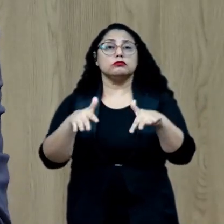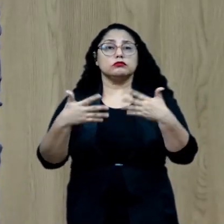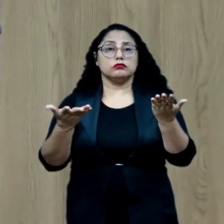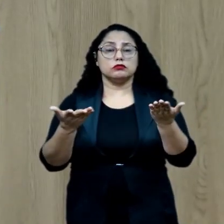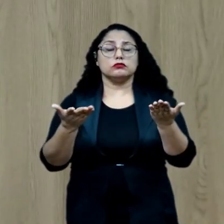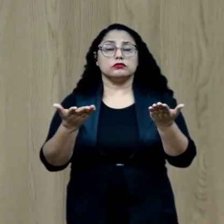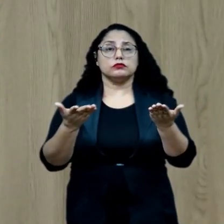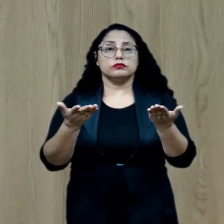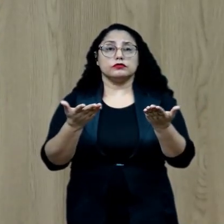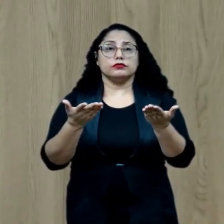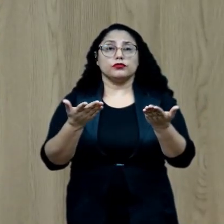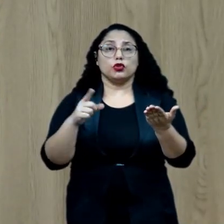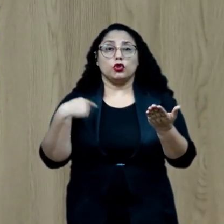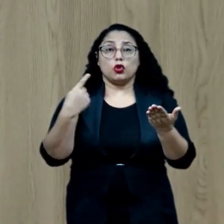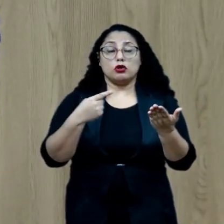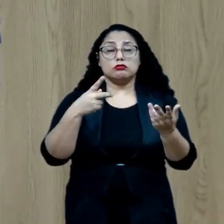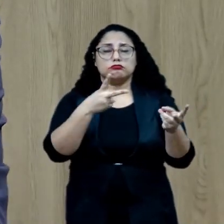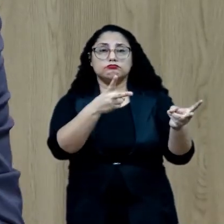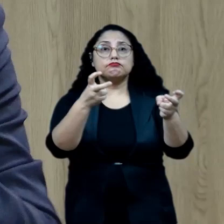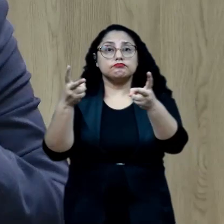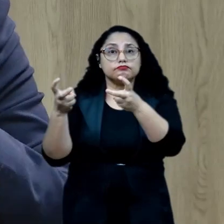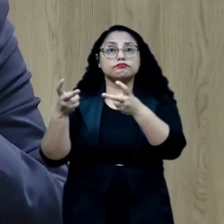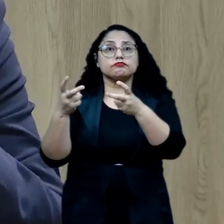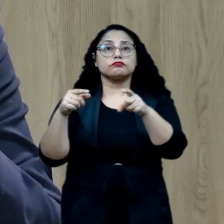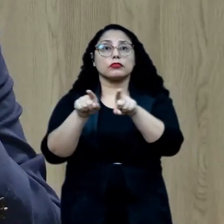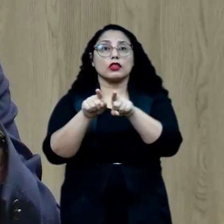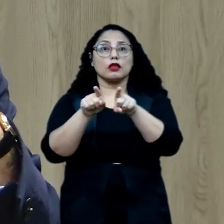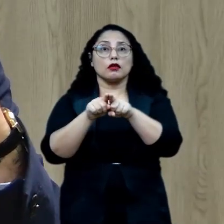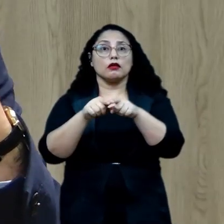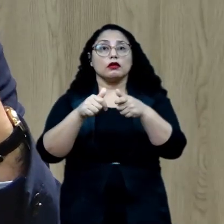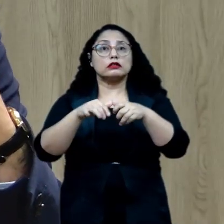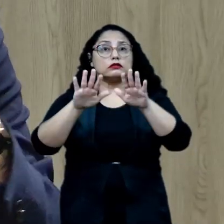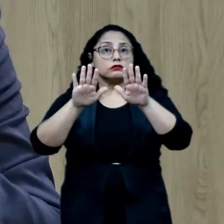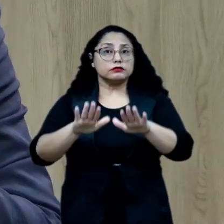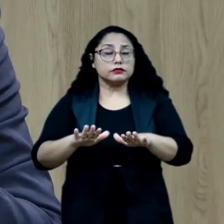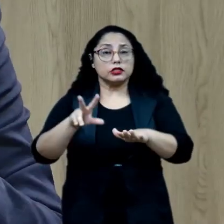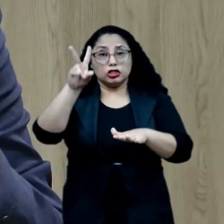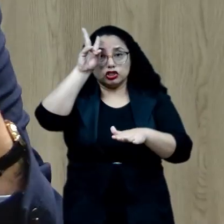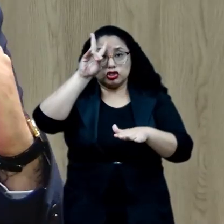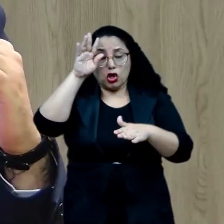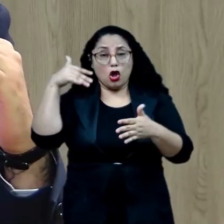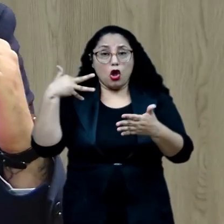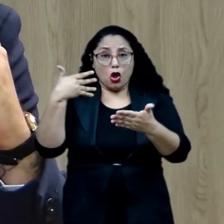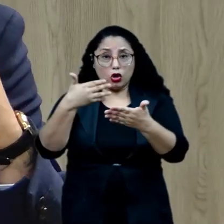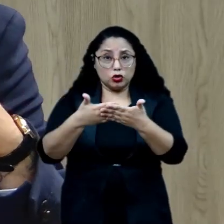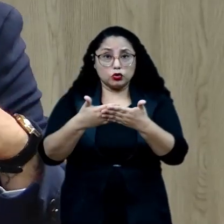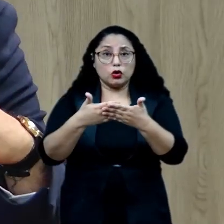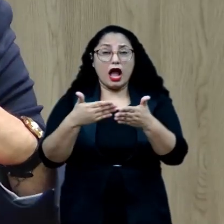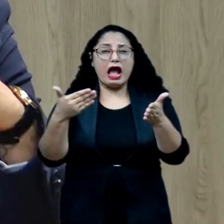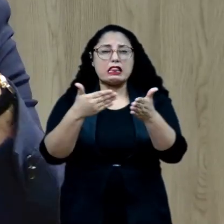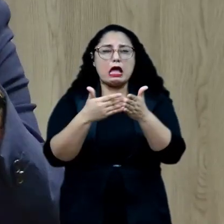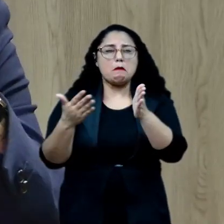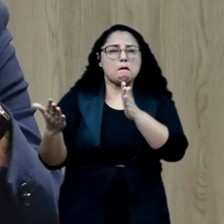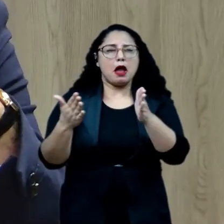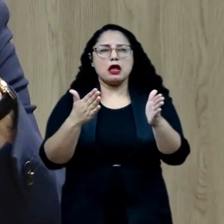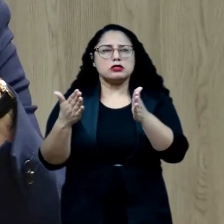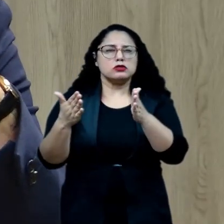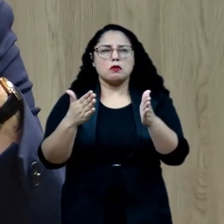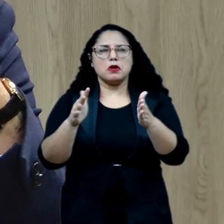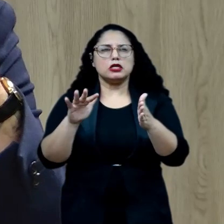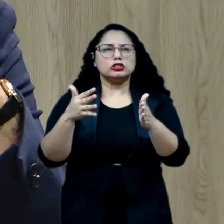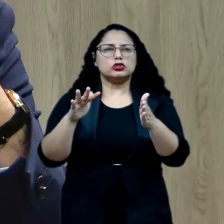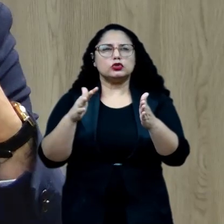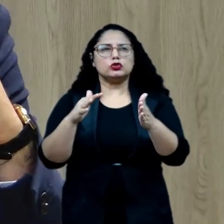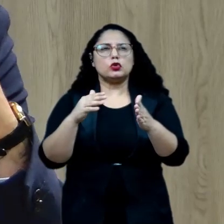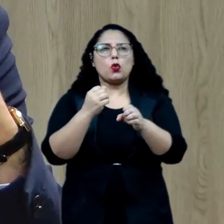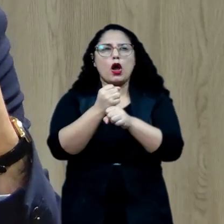Então, a gente vai ver isso se mantendo, né, historicamente, até mais ou menos